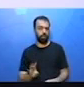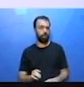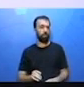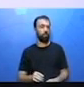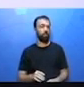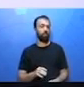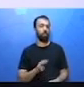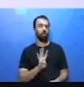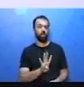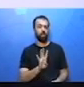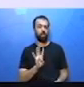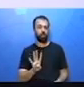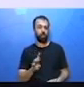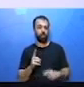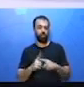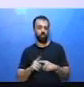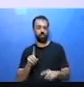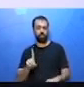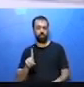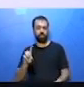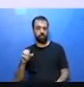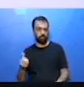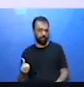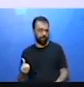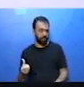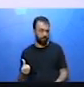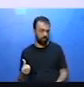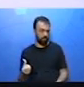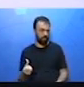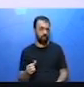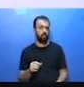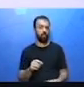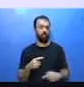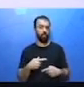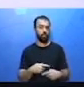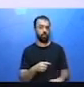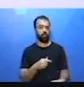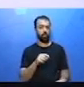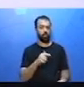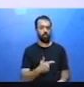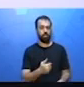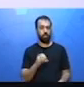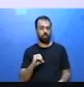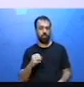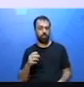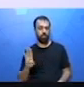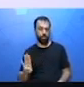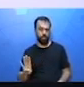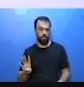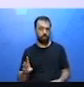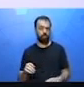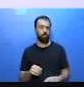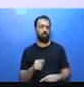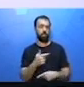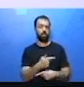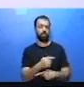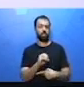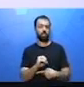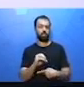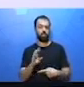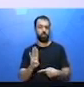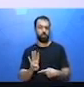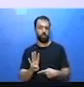2. 44 vezes 16, 704 dividido por 2. Olha essa divisão,